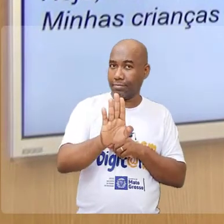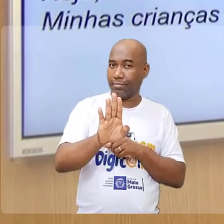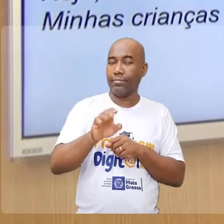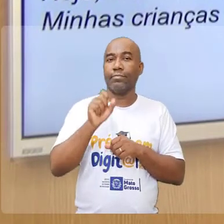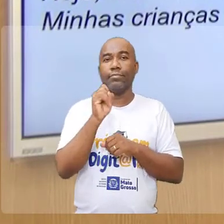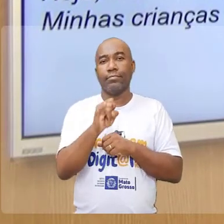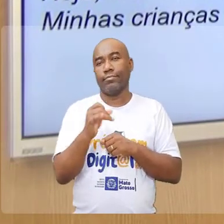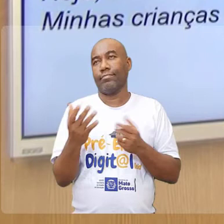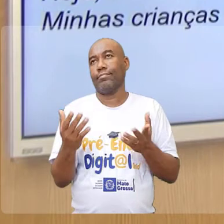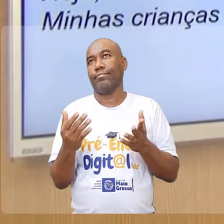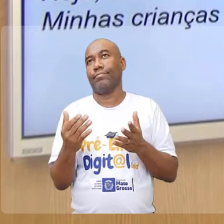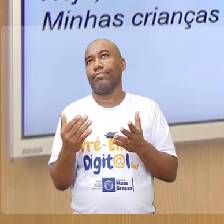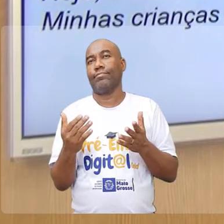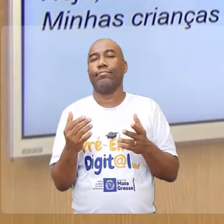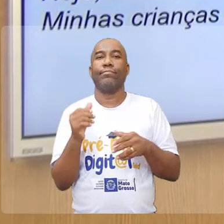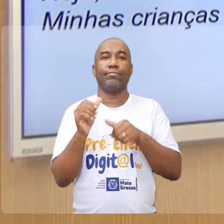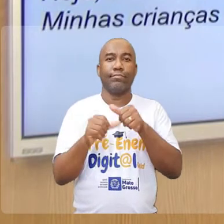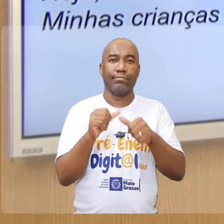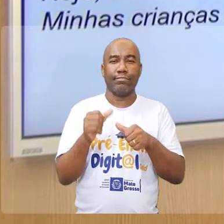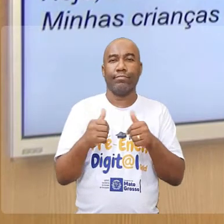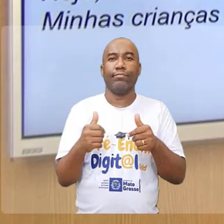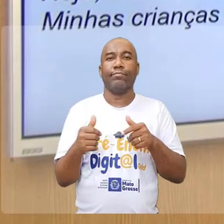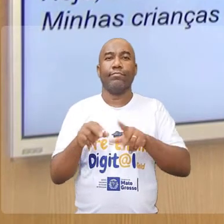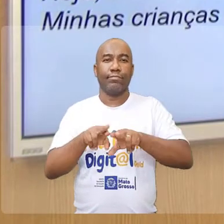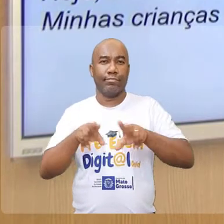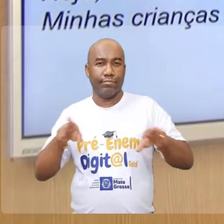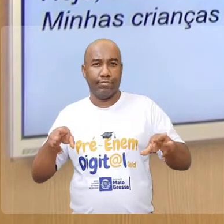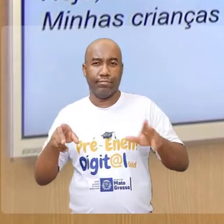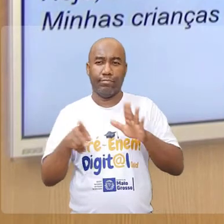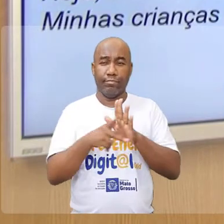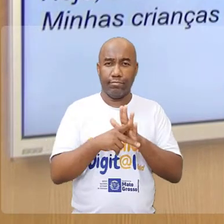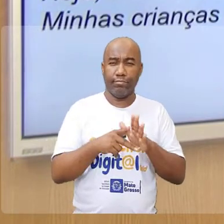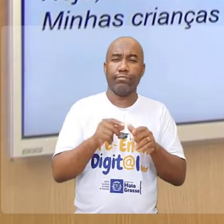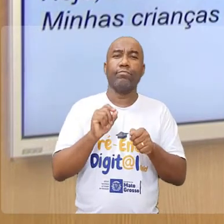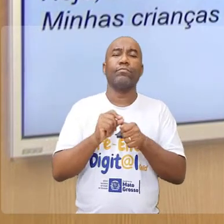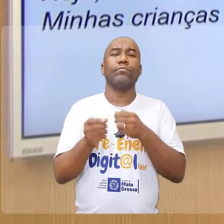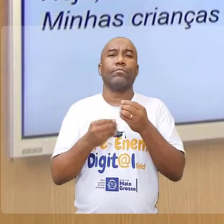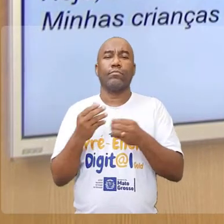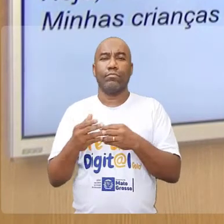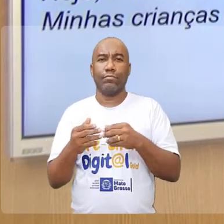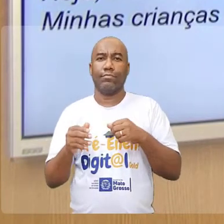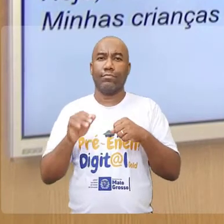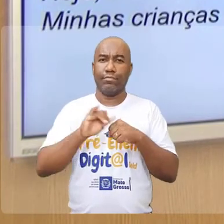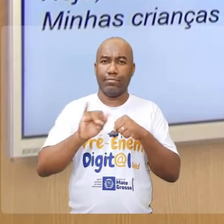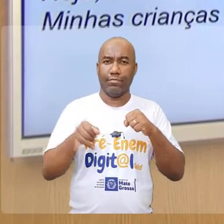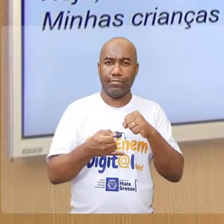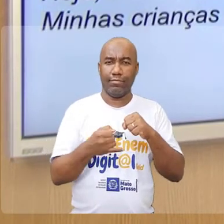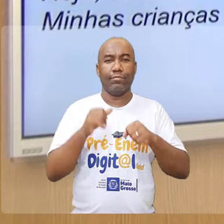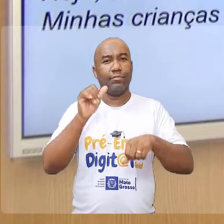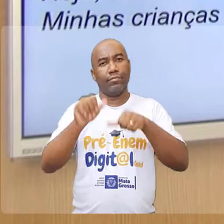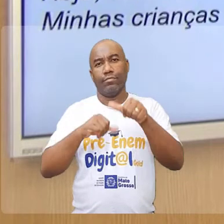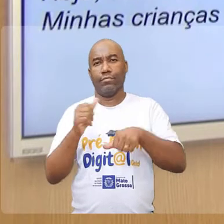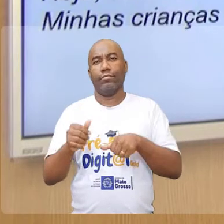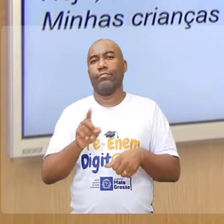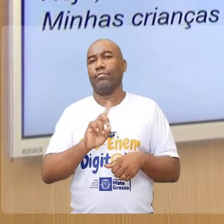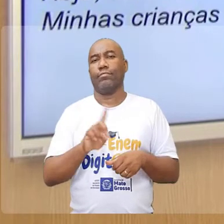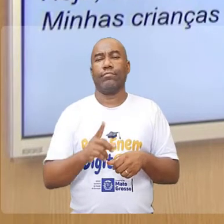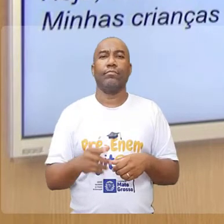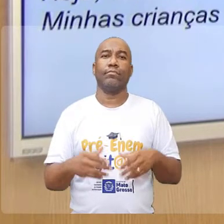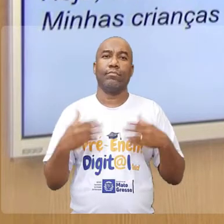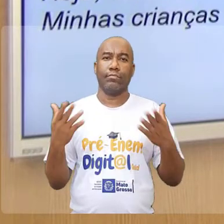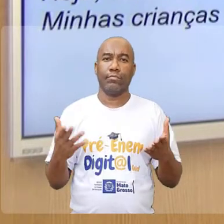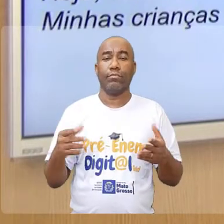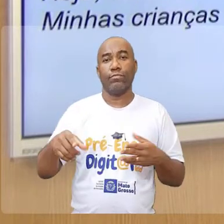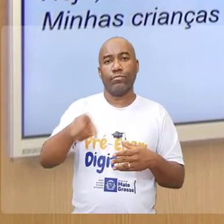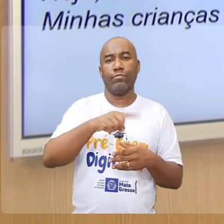Mas se estiverem funcionando como advérbio, aí já não varia. Então, você